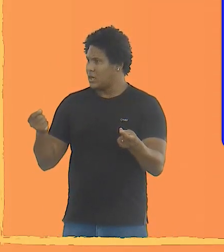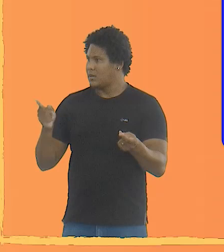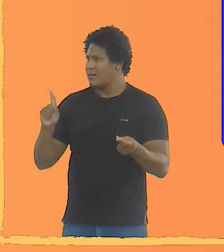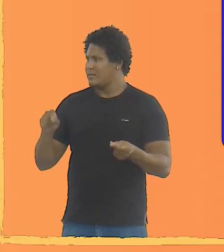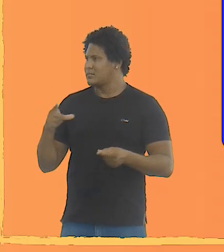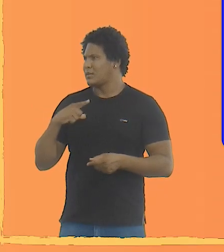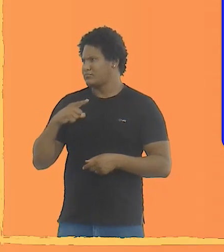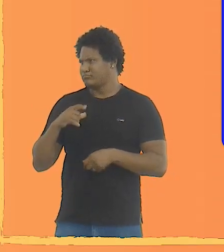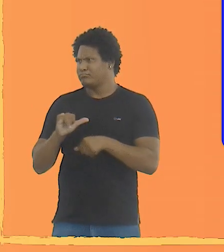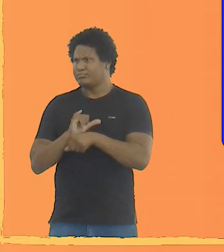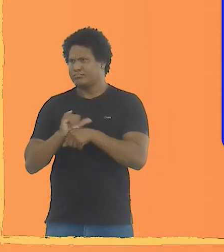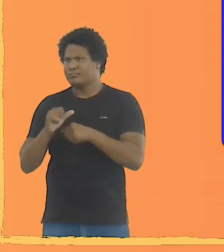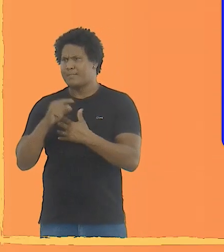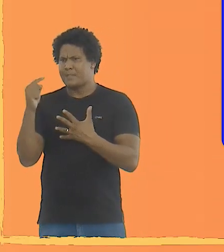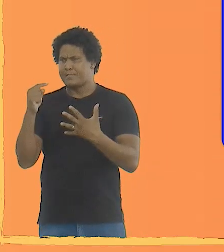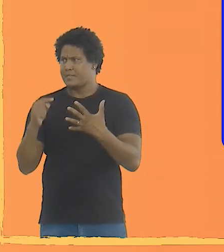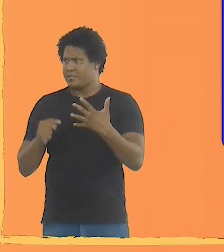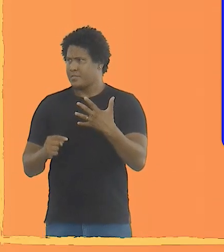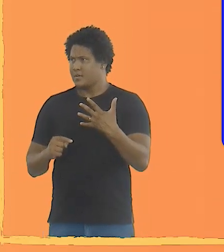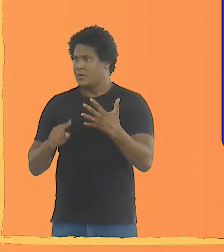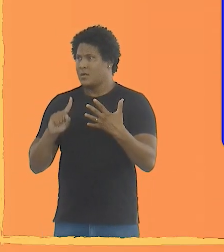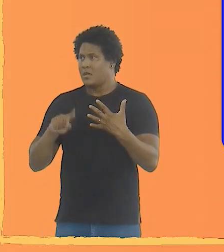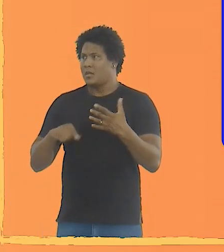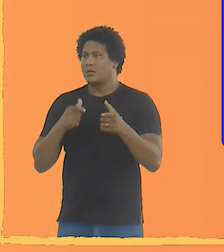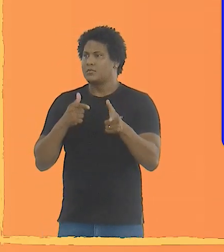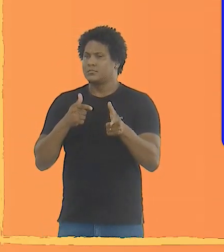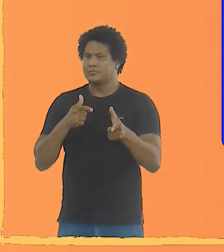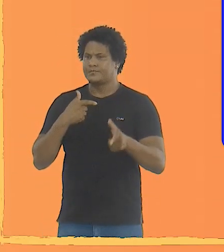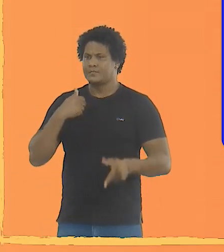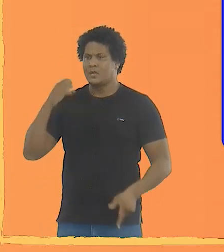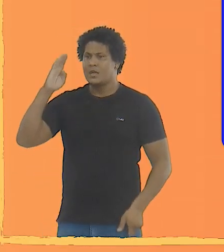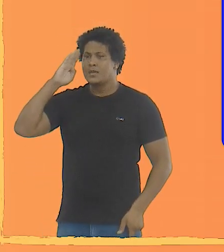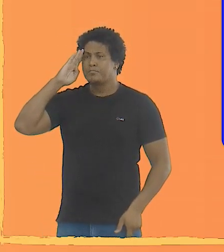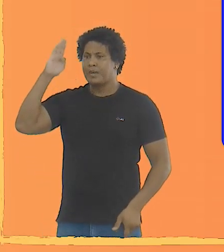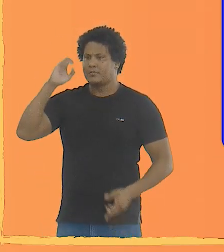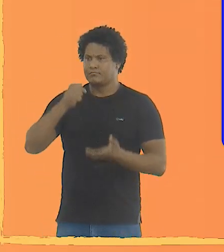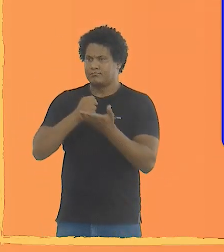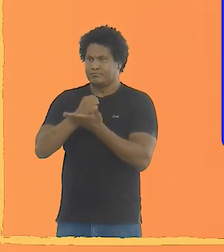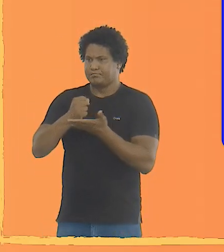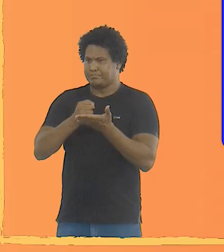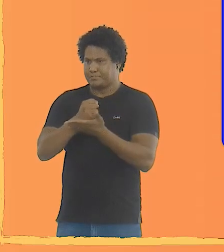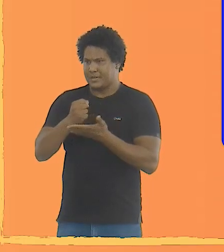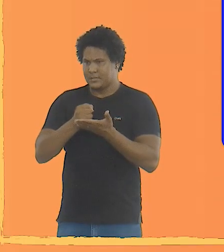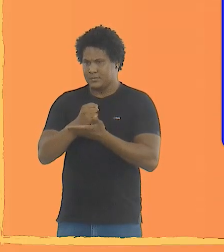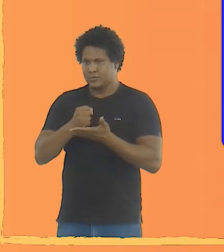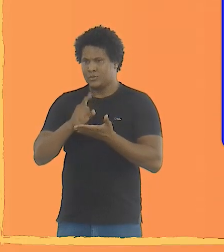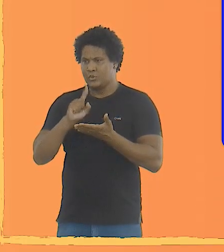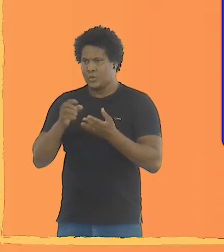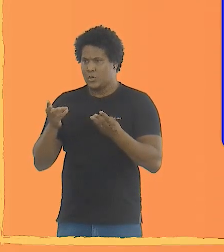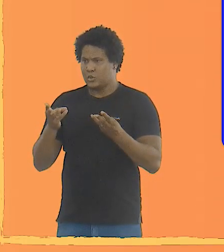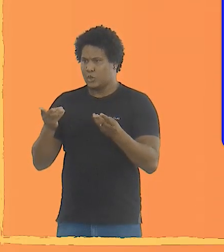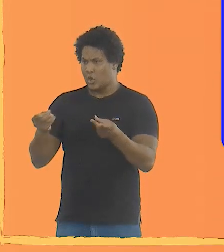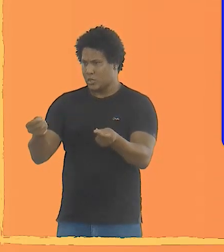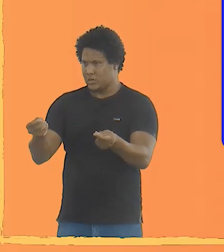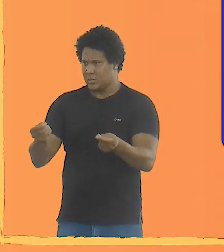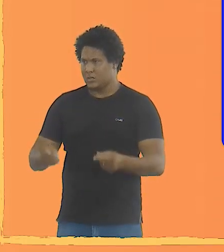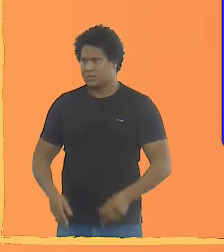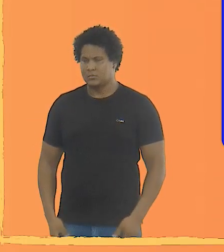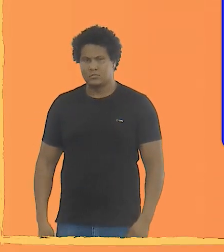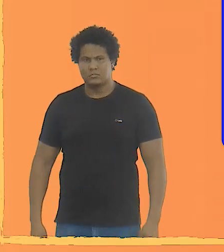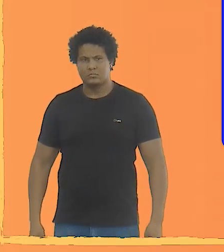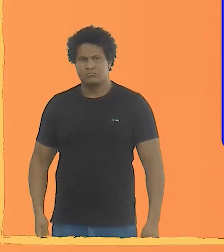existem, que a gente chama de princípio fundamental da contagem, certo? Alexandre, no que é que consiste